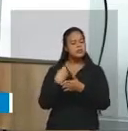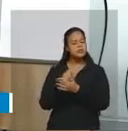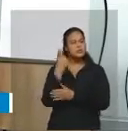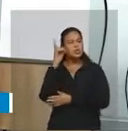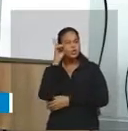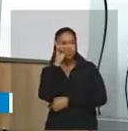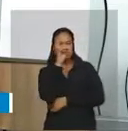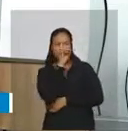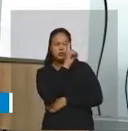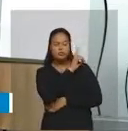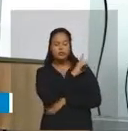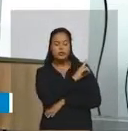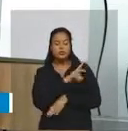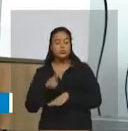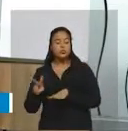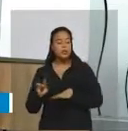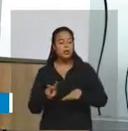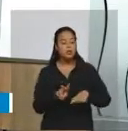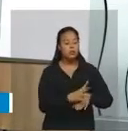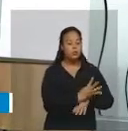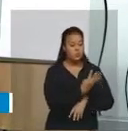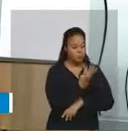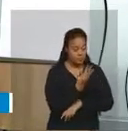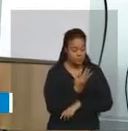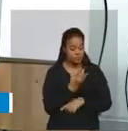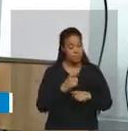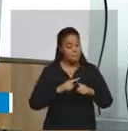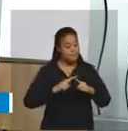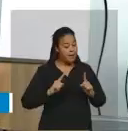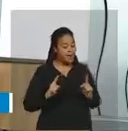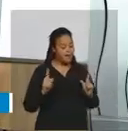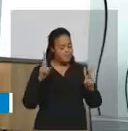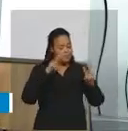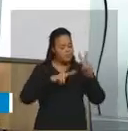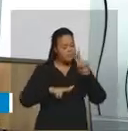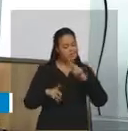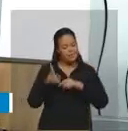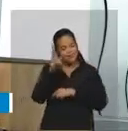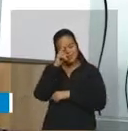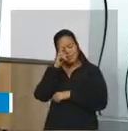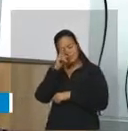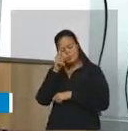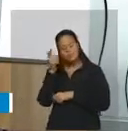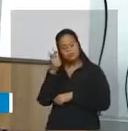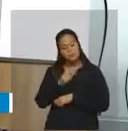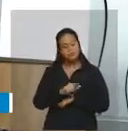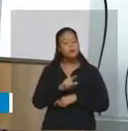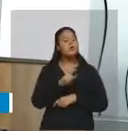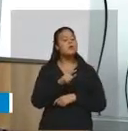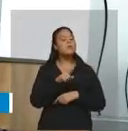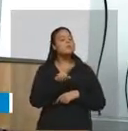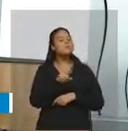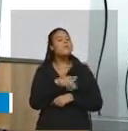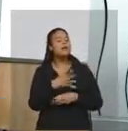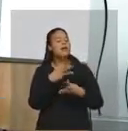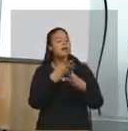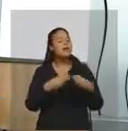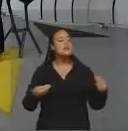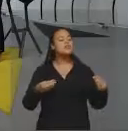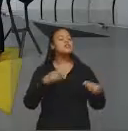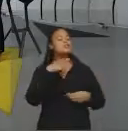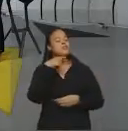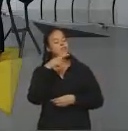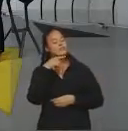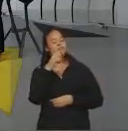do nosso PET 4. Mas nós vamos vê-las aqui e vamos acabar com essas dúvidas. Solucionar tudo. Vamos solucionar e resolver